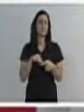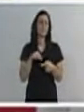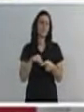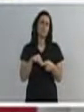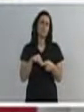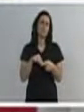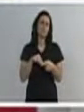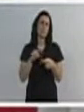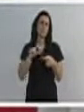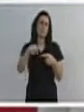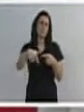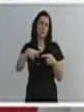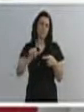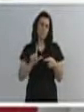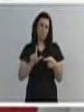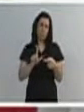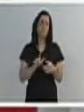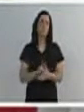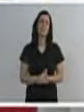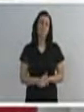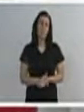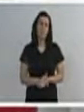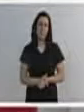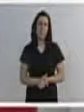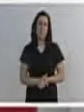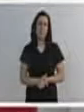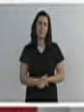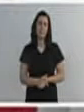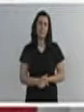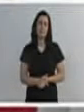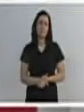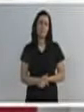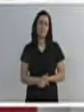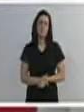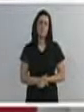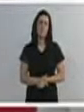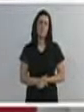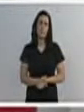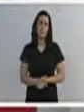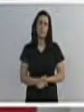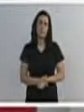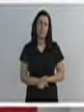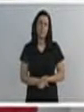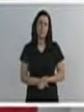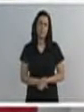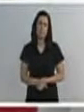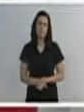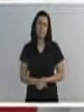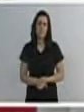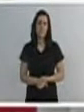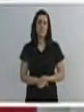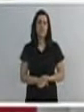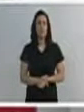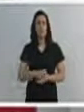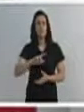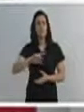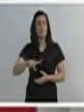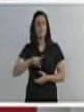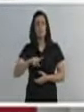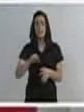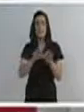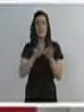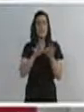prós e muitas razões contrárias. Essa questão não é tão simples como se